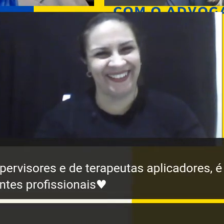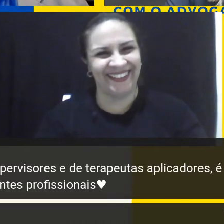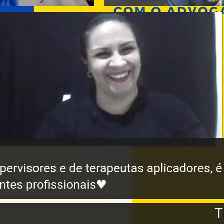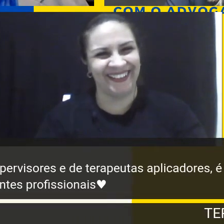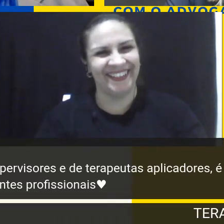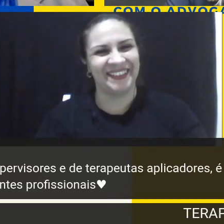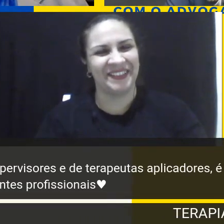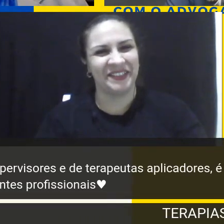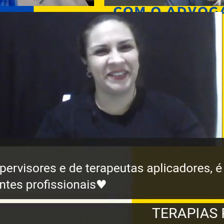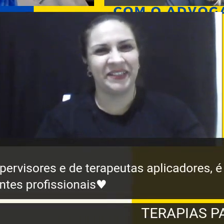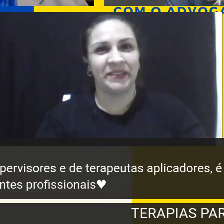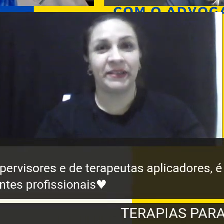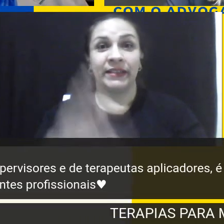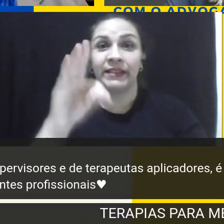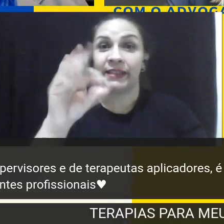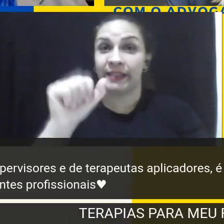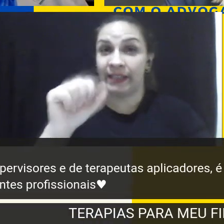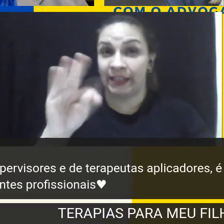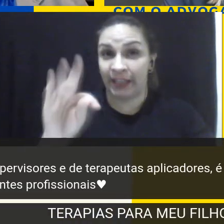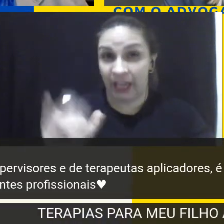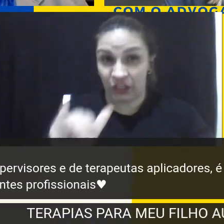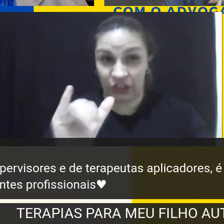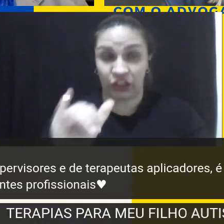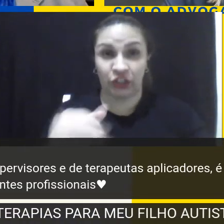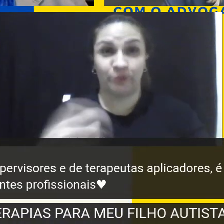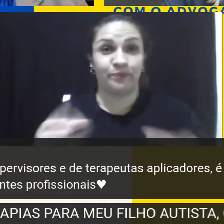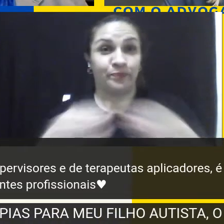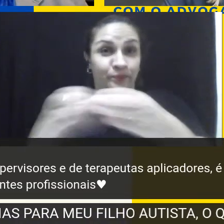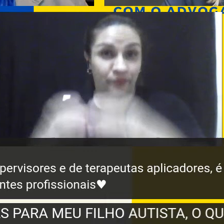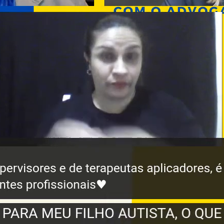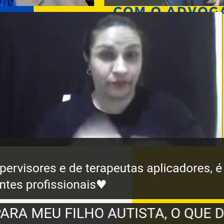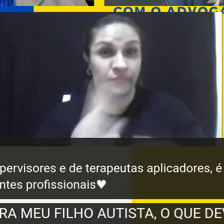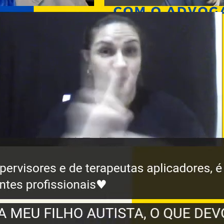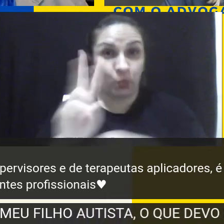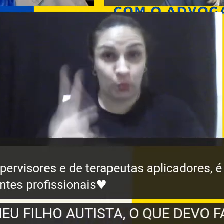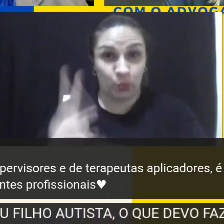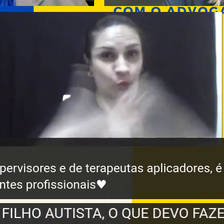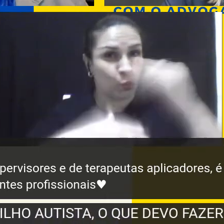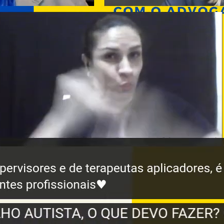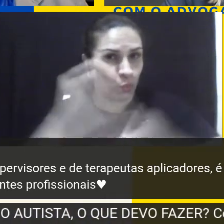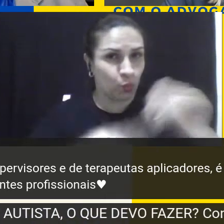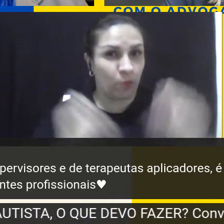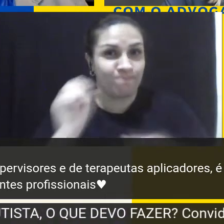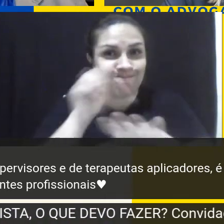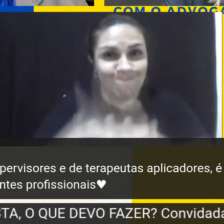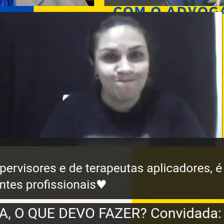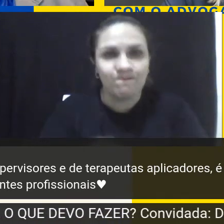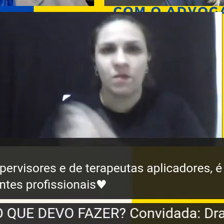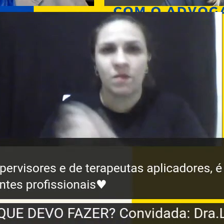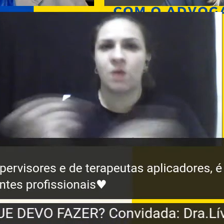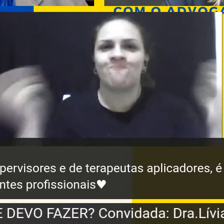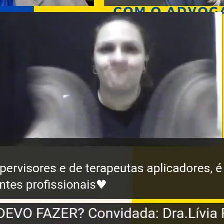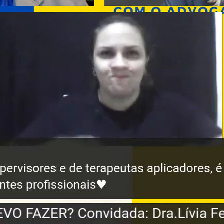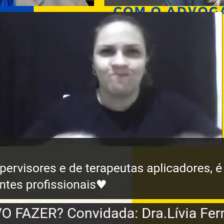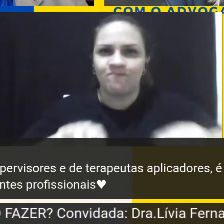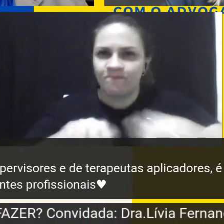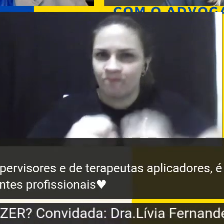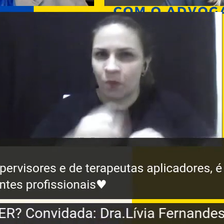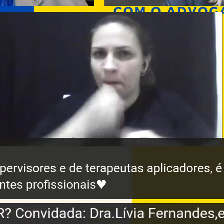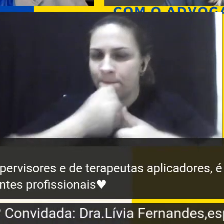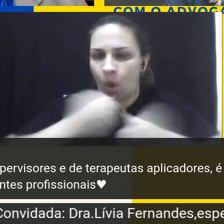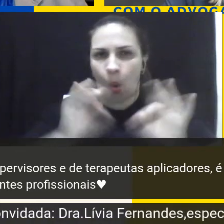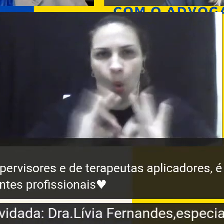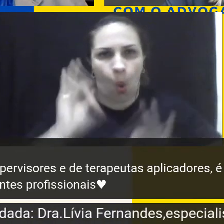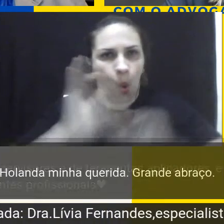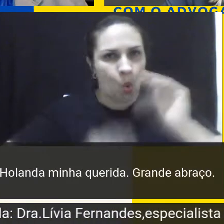A Tati, as nossas equipes de supervisores, terapeutas, aplicadores, é uma equipe capacitada com excelentes profissionais.